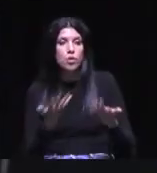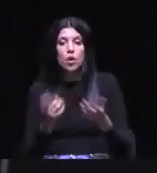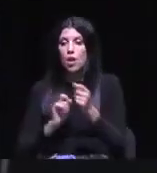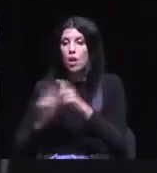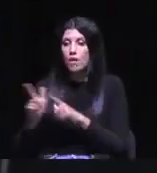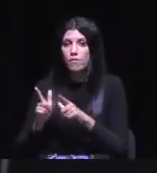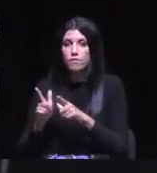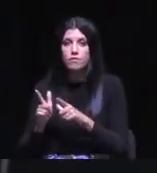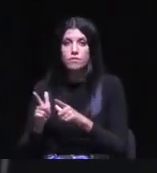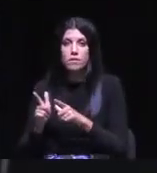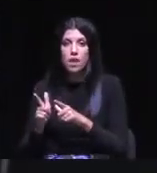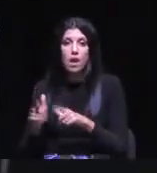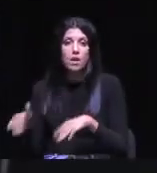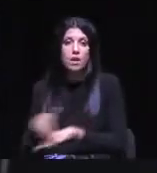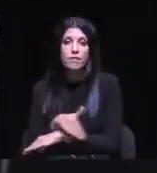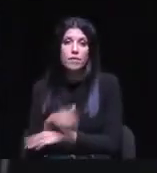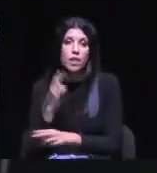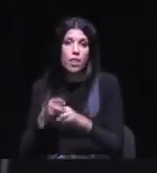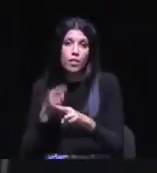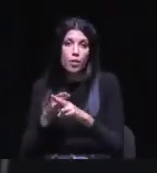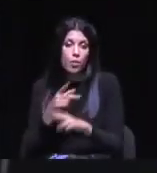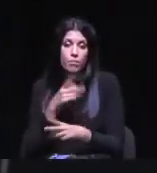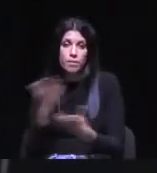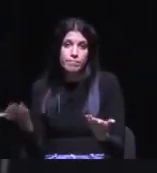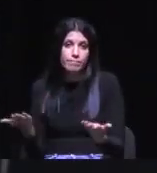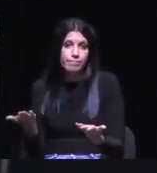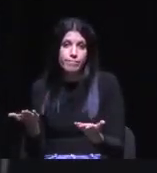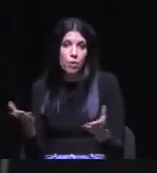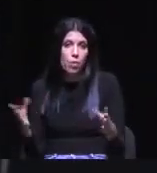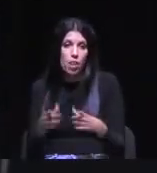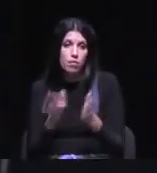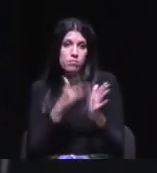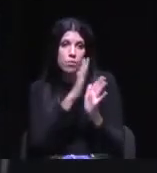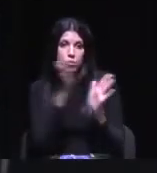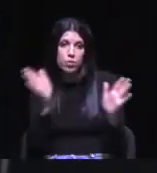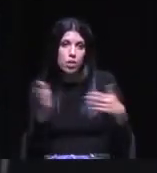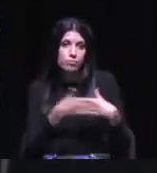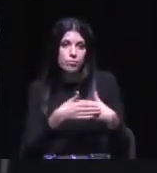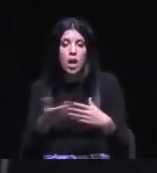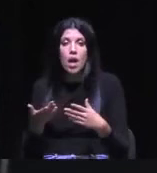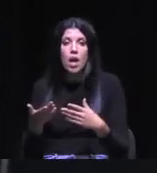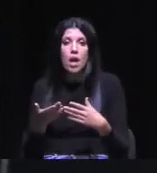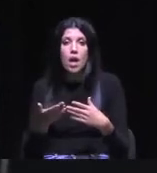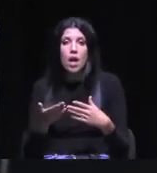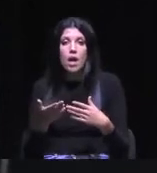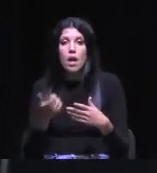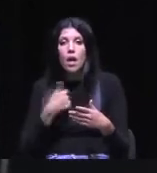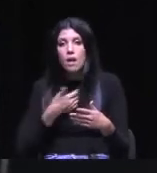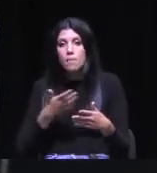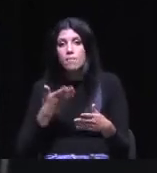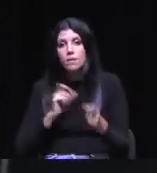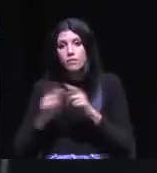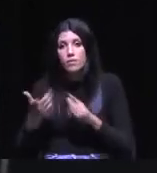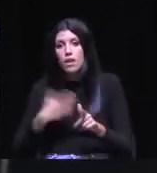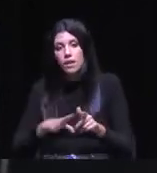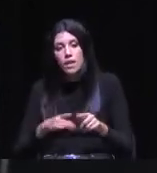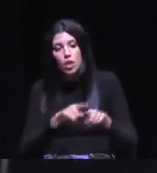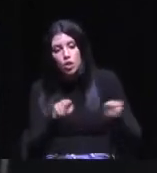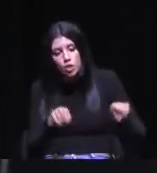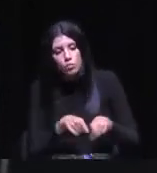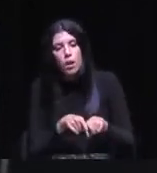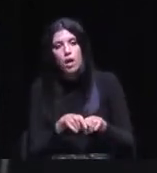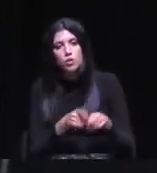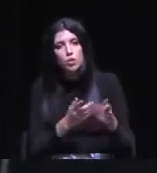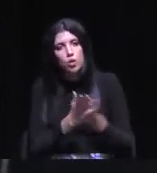FNAC Avenida de Roma. Do que se sabe, e para já, a empresa mantém a intenção de preservar a essência do espaço e os